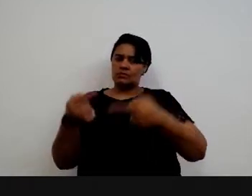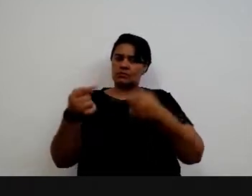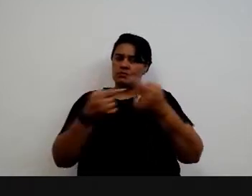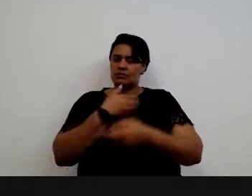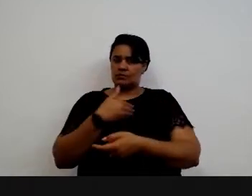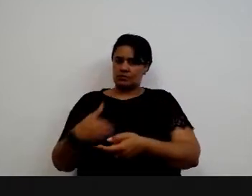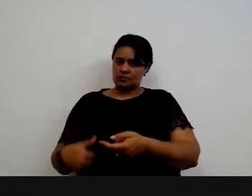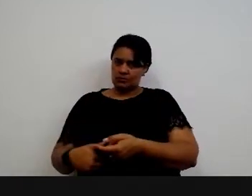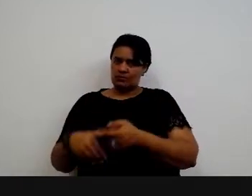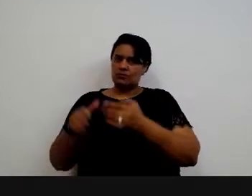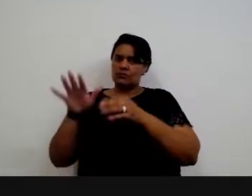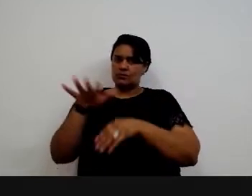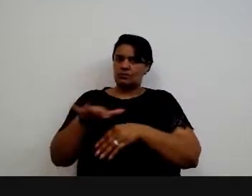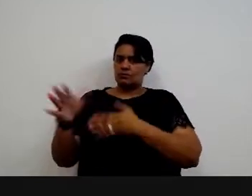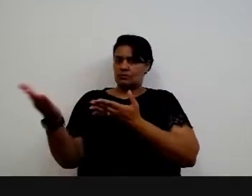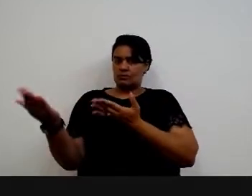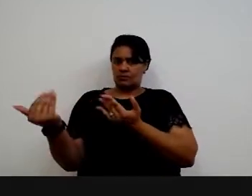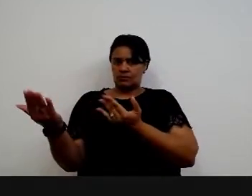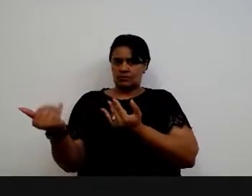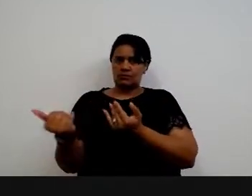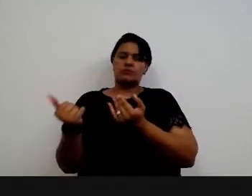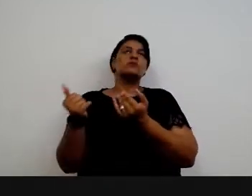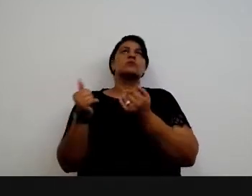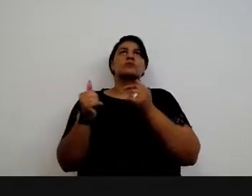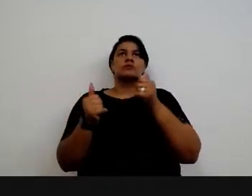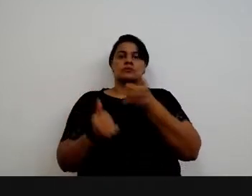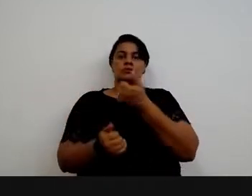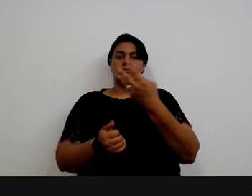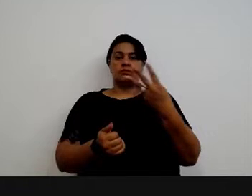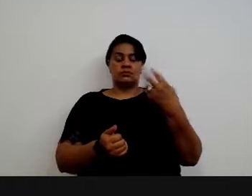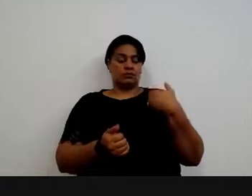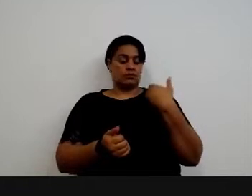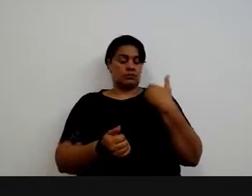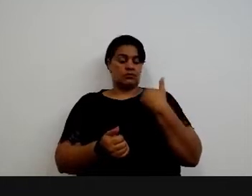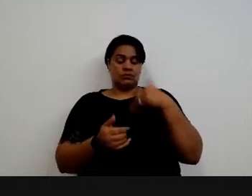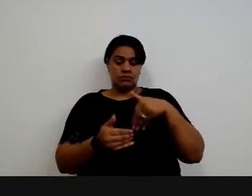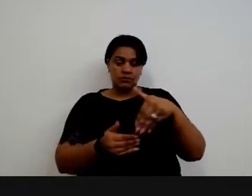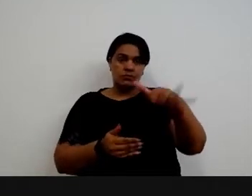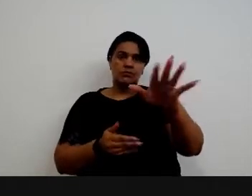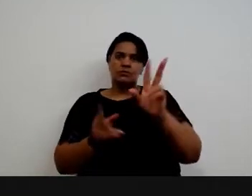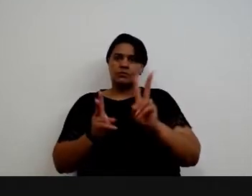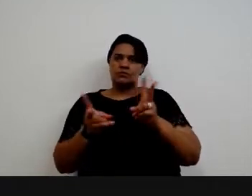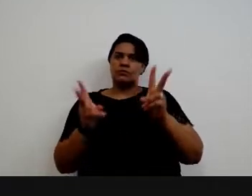políticas públicas para a juventude. Desde os 13 anos é engajado com